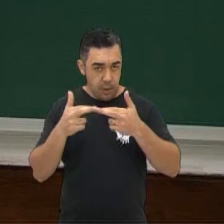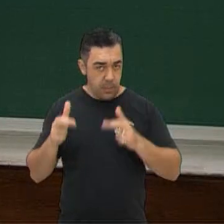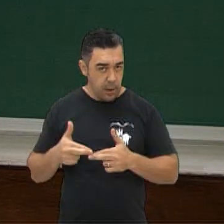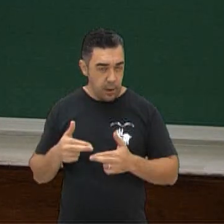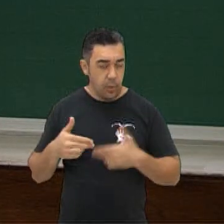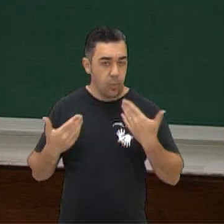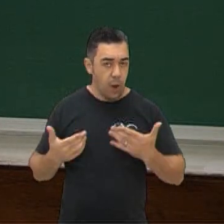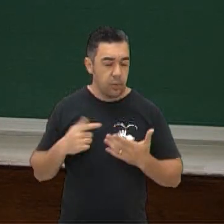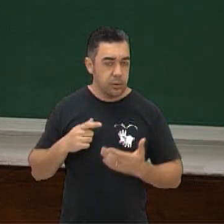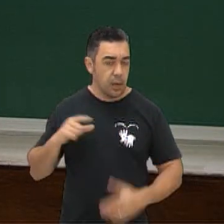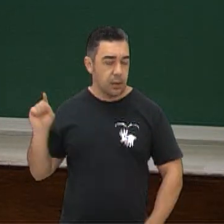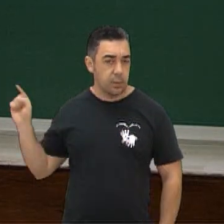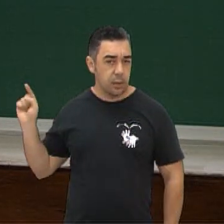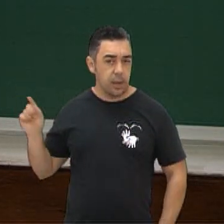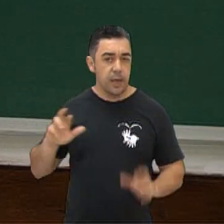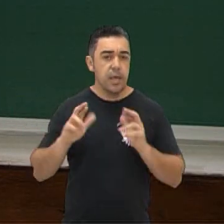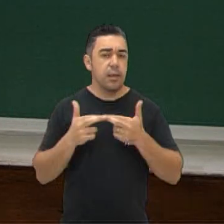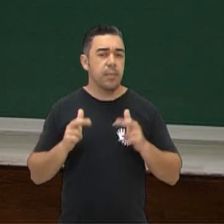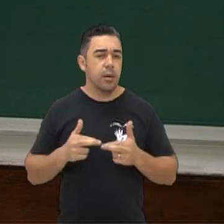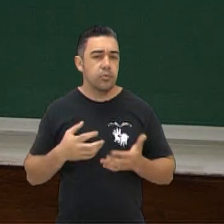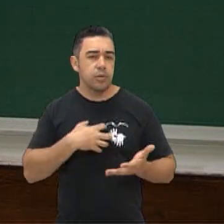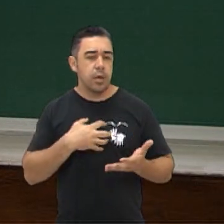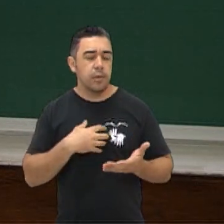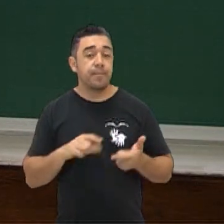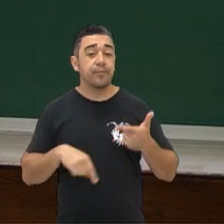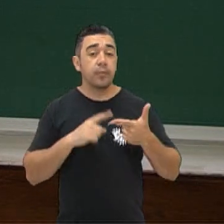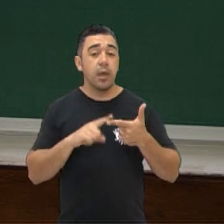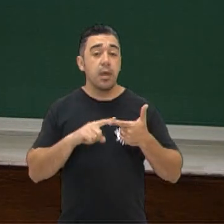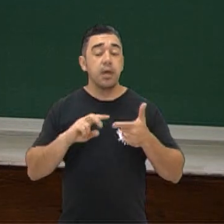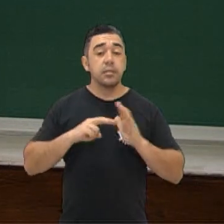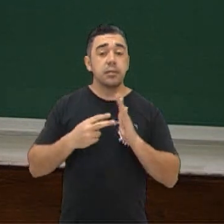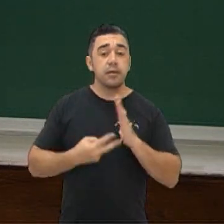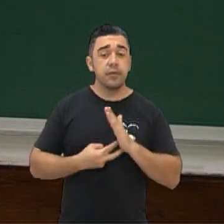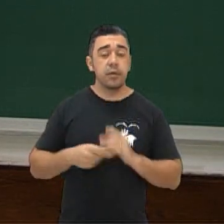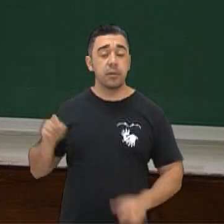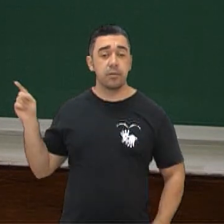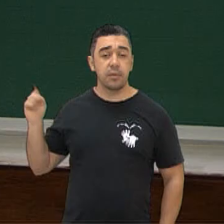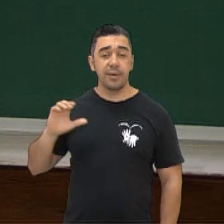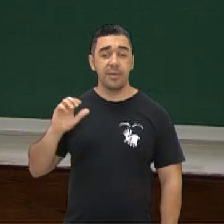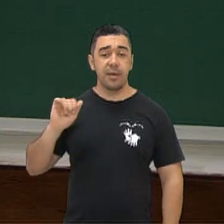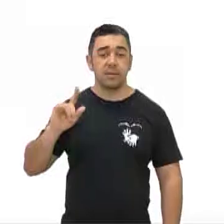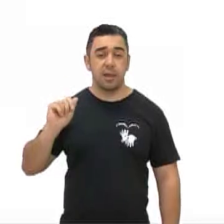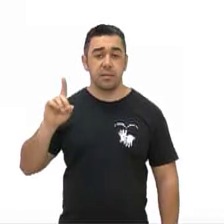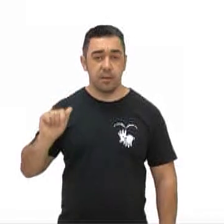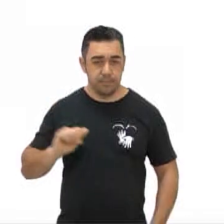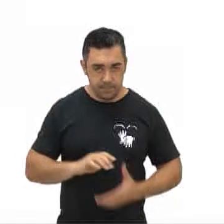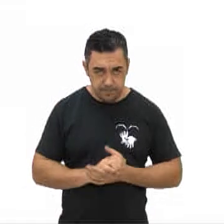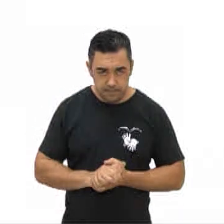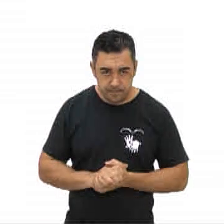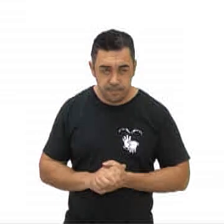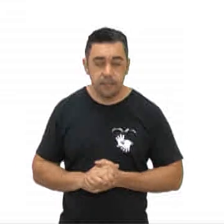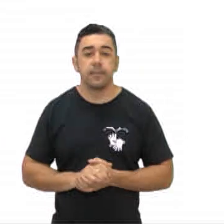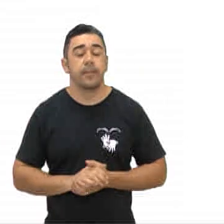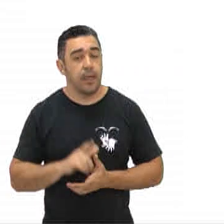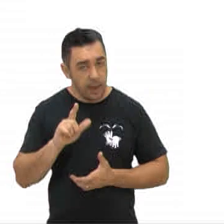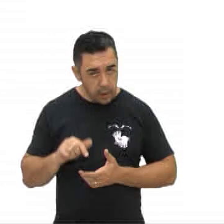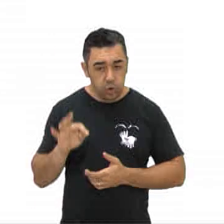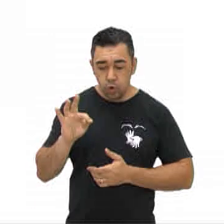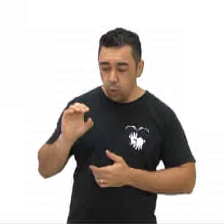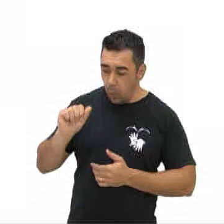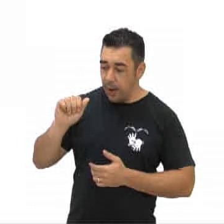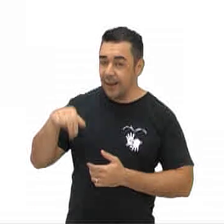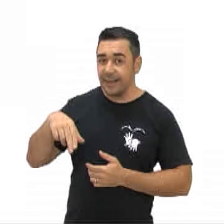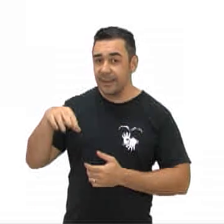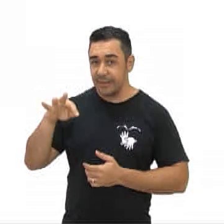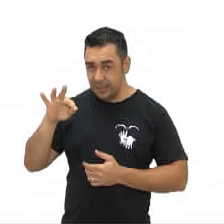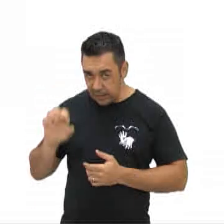Qual rima temos nessa estrofe e qual o significado da palavra negritada? Pois bem, a rima é toante,